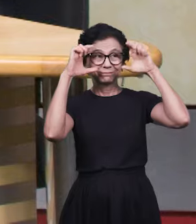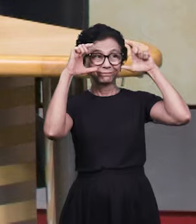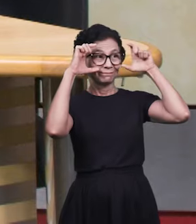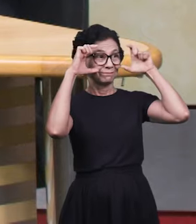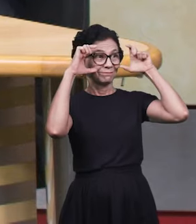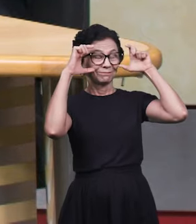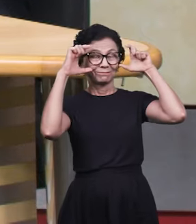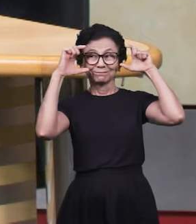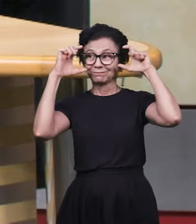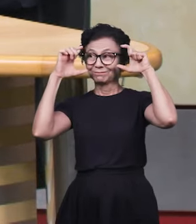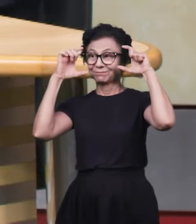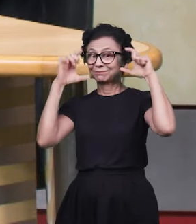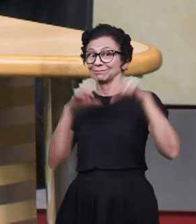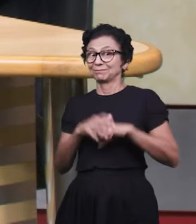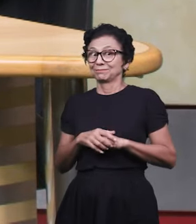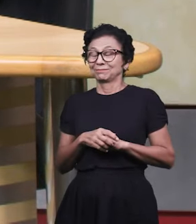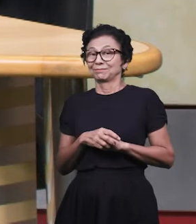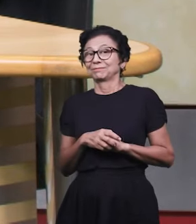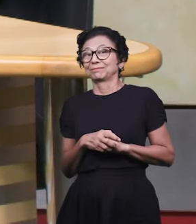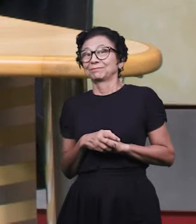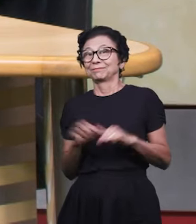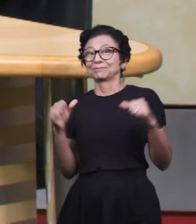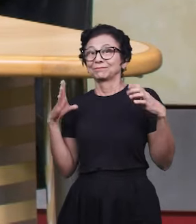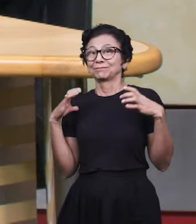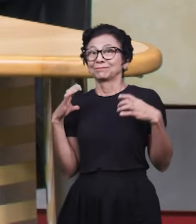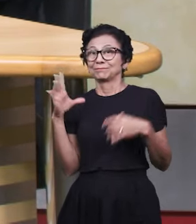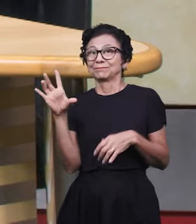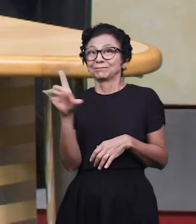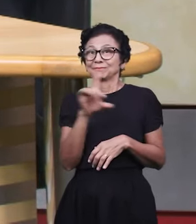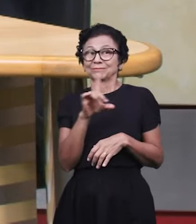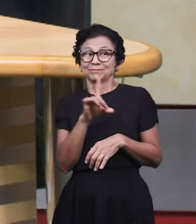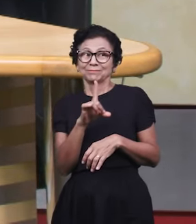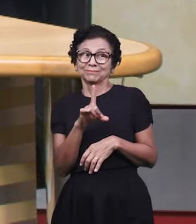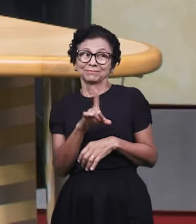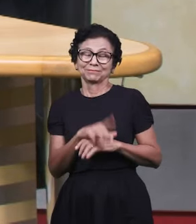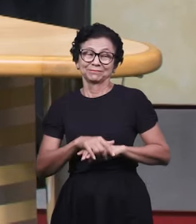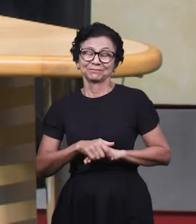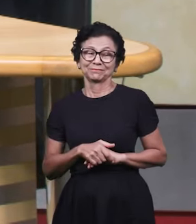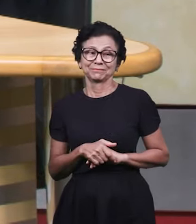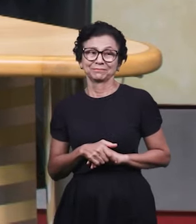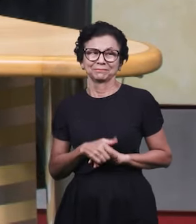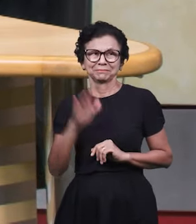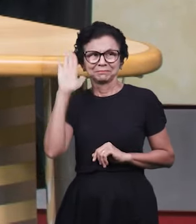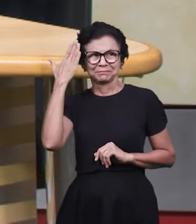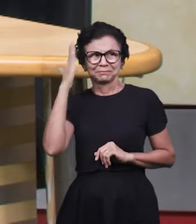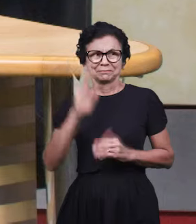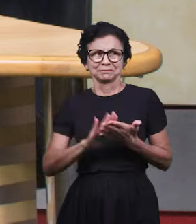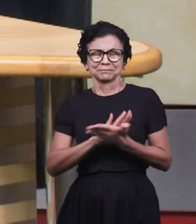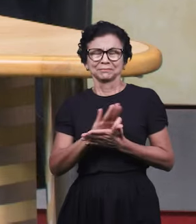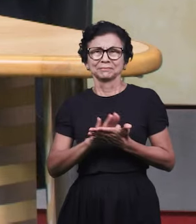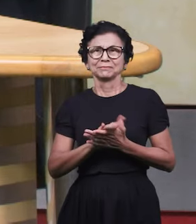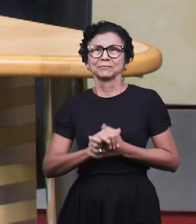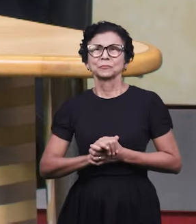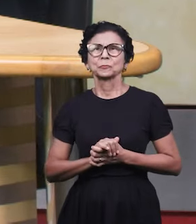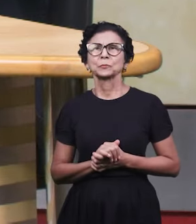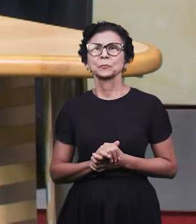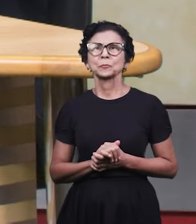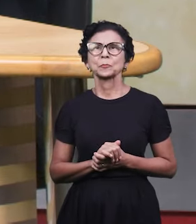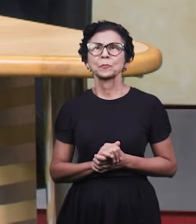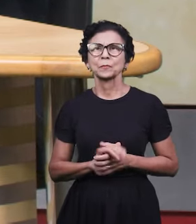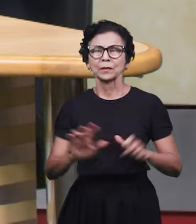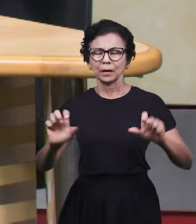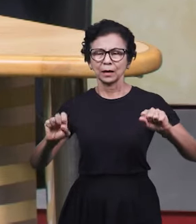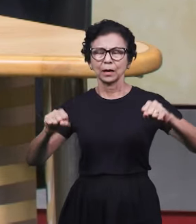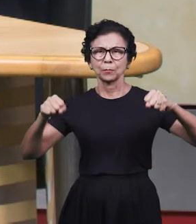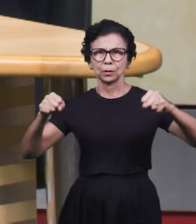Os 2 jovens do lado. Olhando sem saber, não tá entendendo nada. Aí ele orou. Aí disse, agora tá tudo